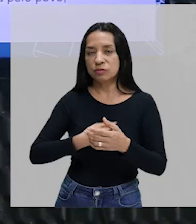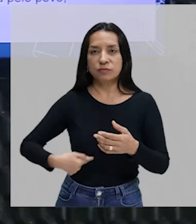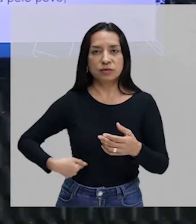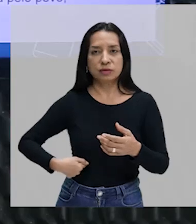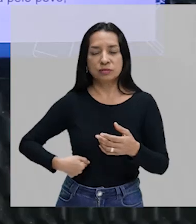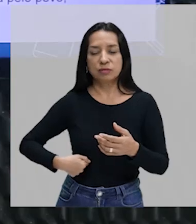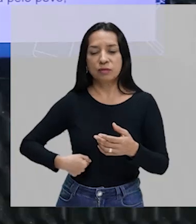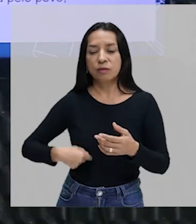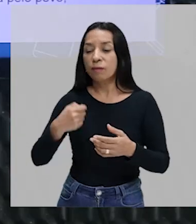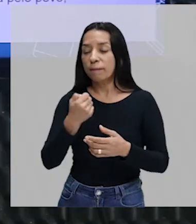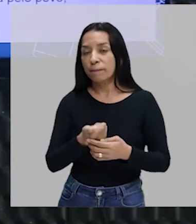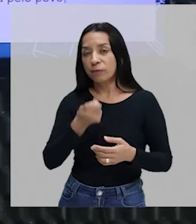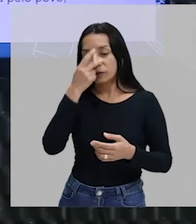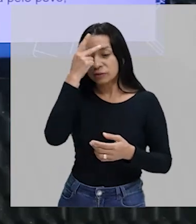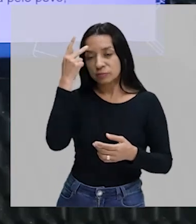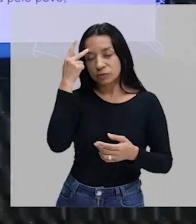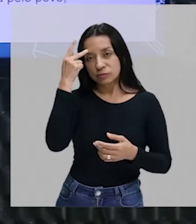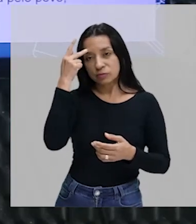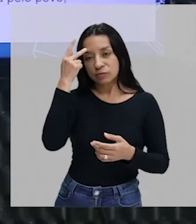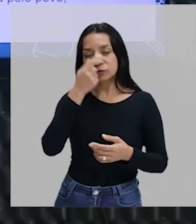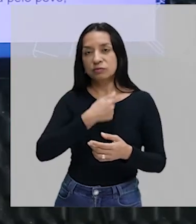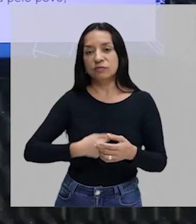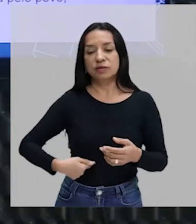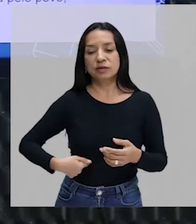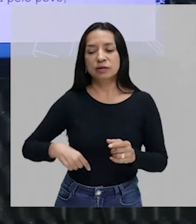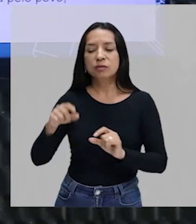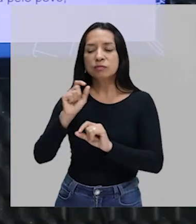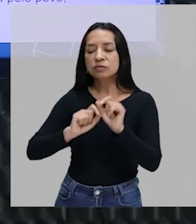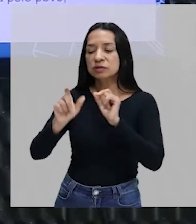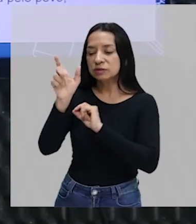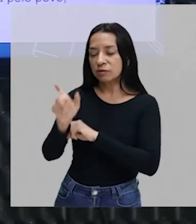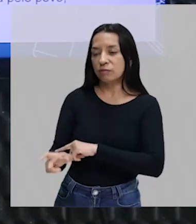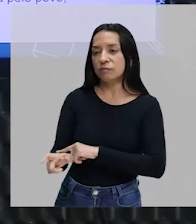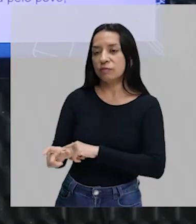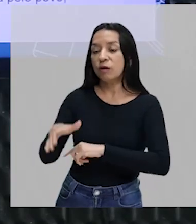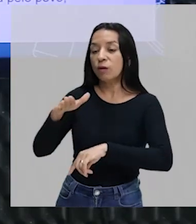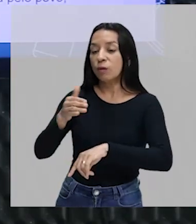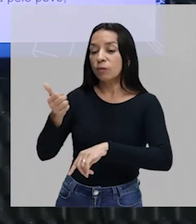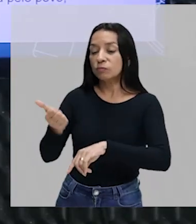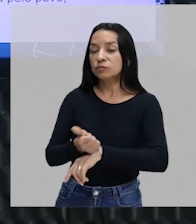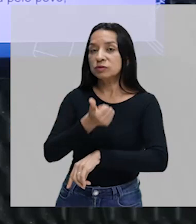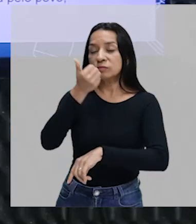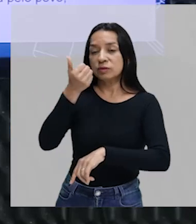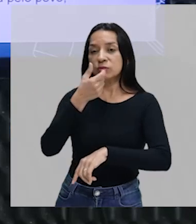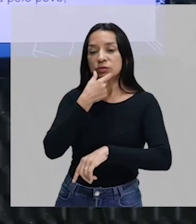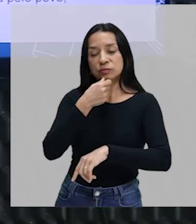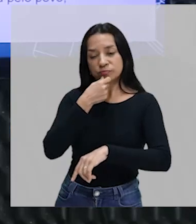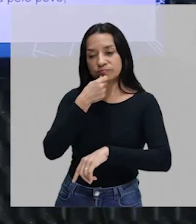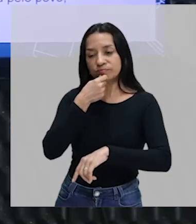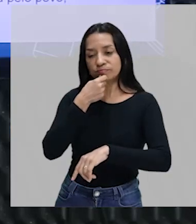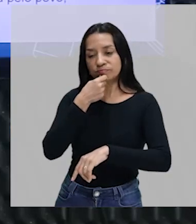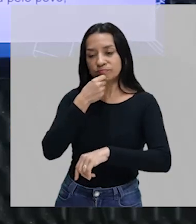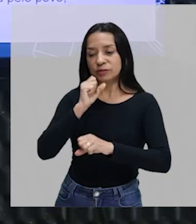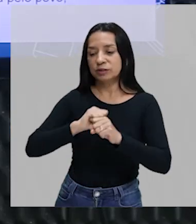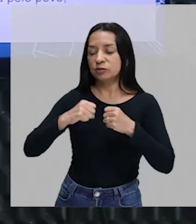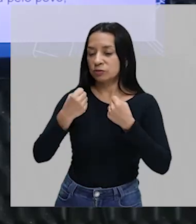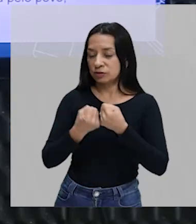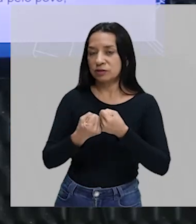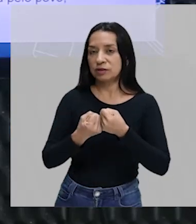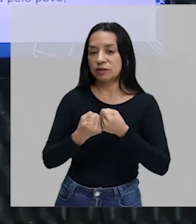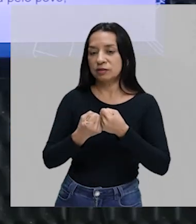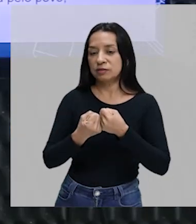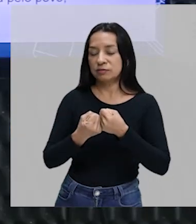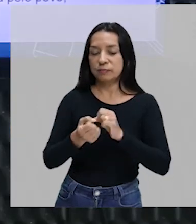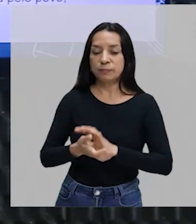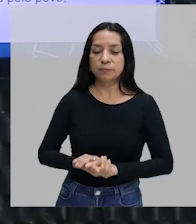são considerados ali os melhores homens da sociedade, da polis, aqueles que têm a prerrogativa de governar de